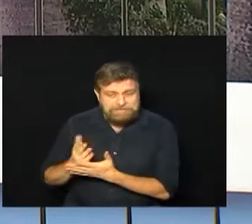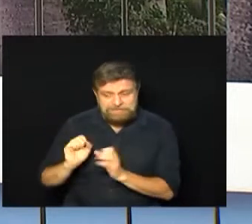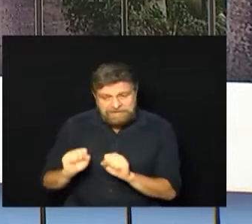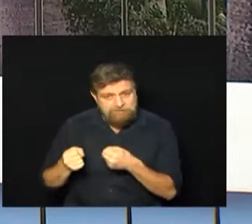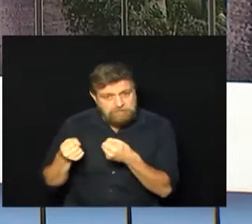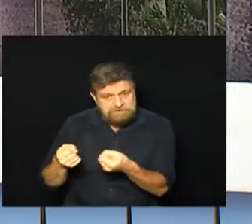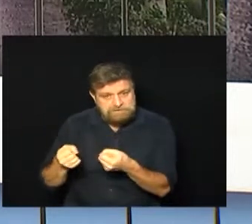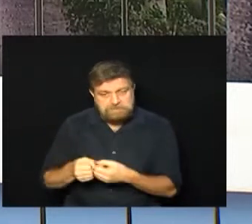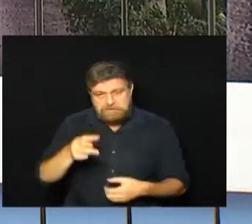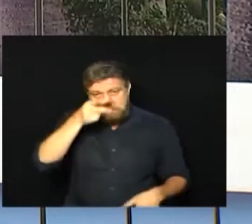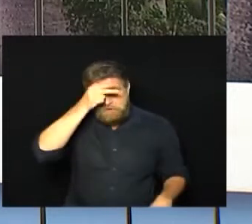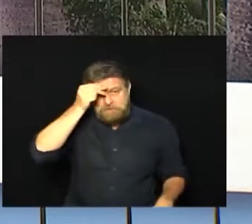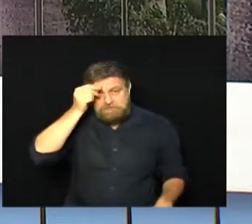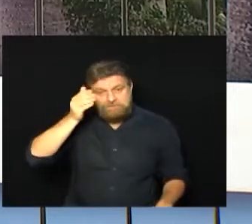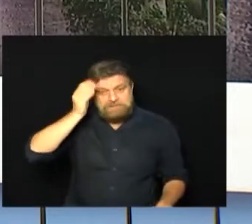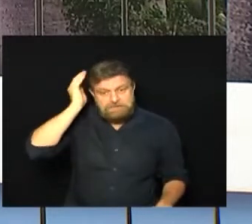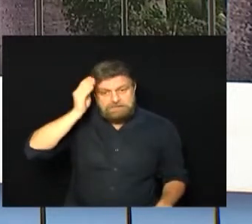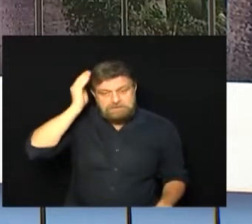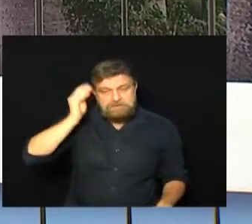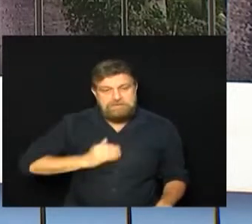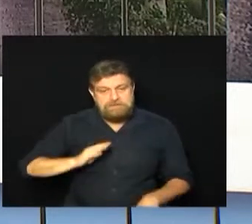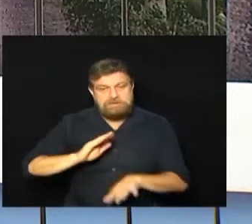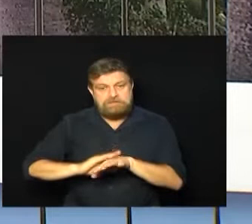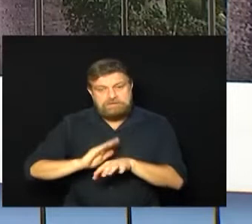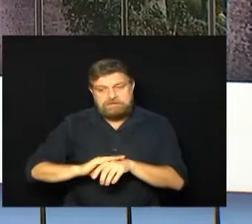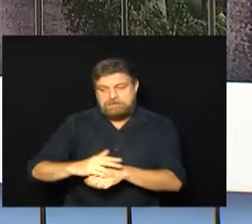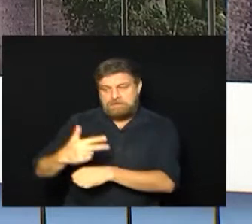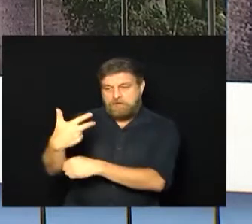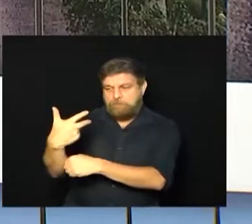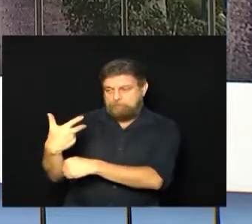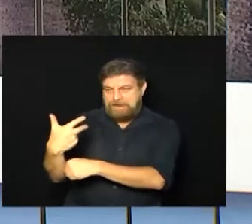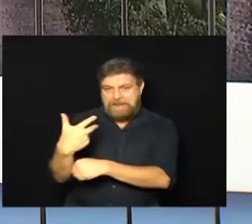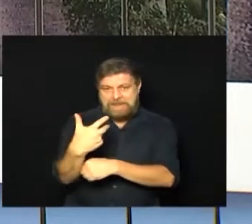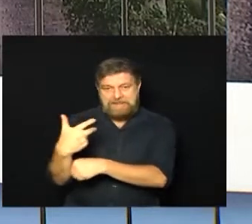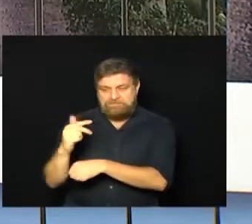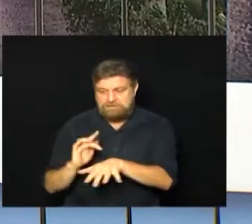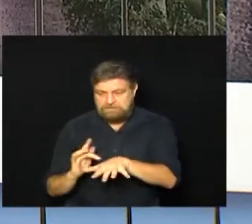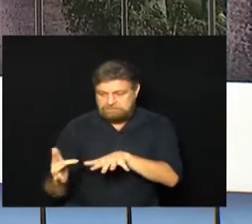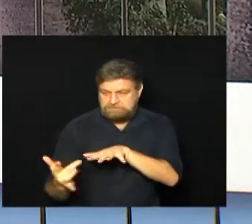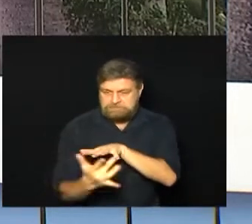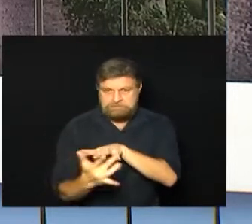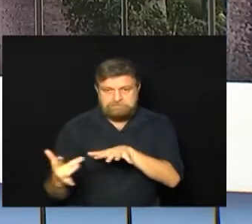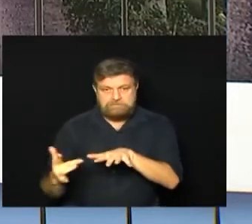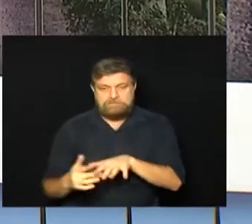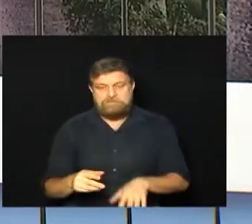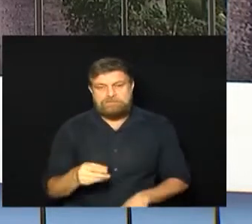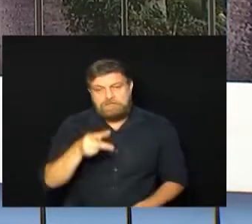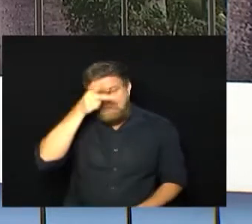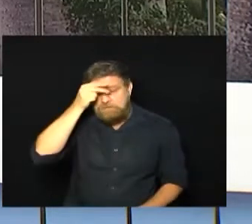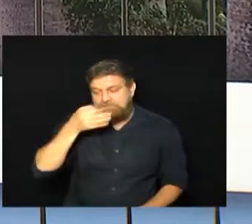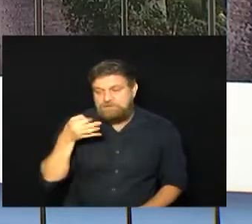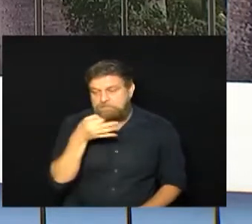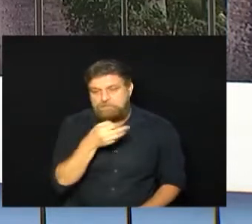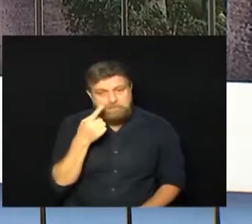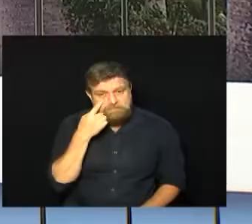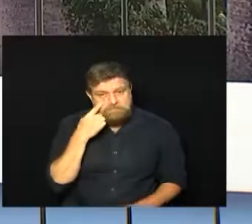lançamento, o prefeito da cidade, Dário Saad, fez uma live em suas redes sociais e ele comentou sobre esse lançamento. Vamos